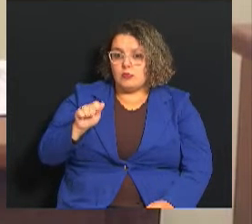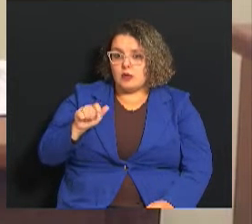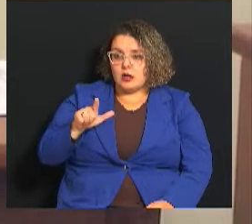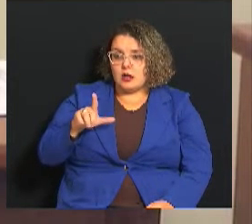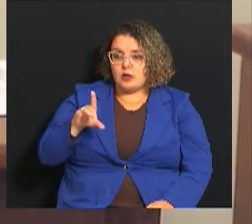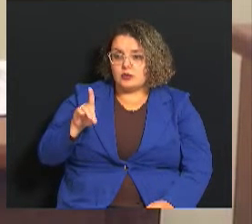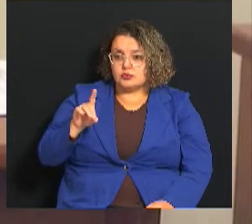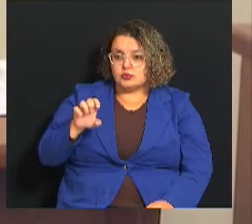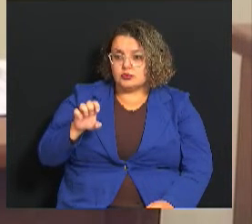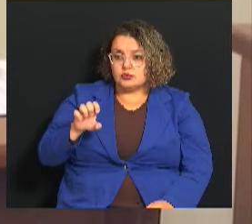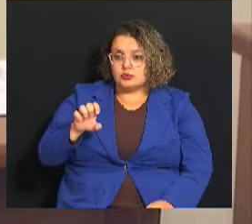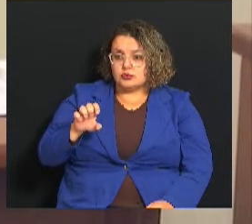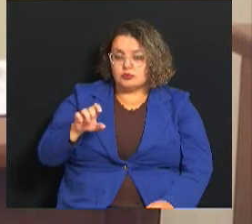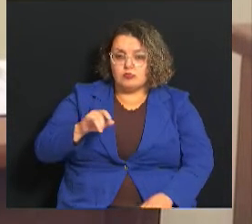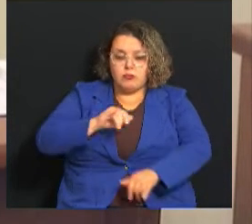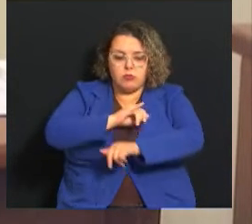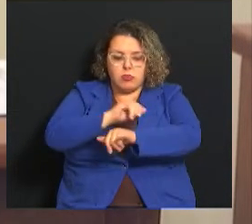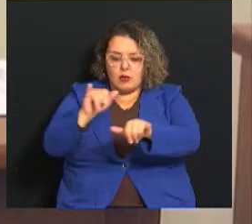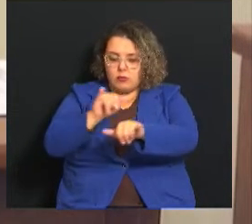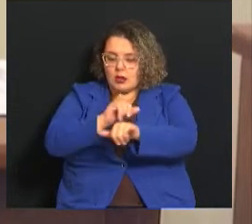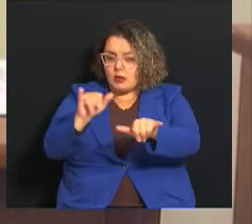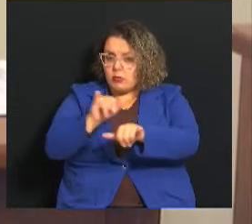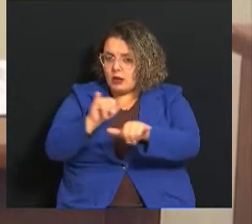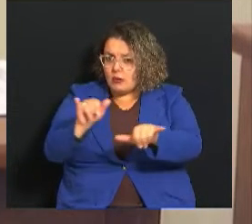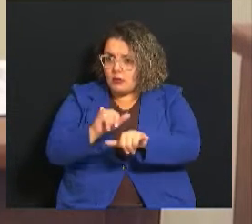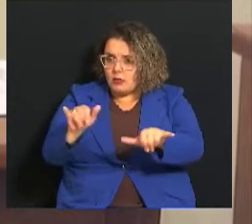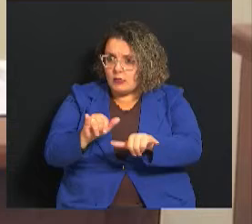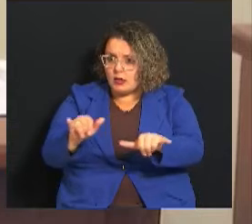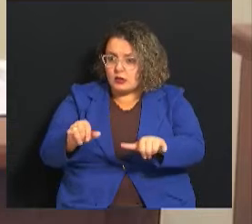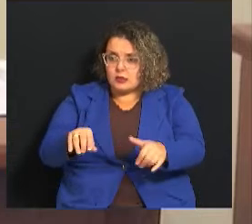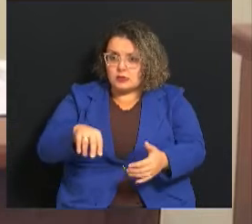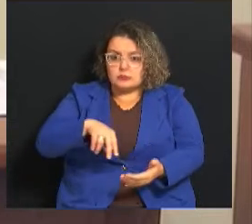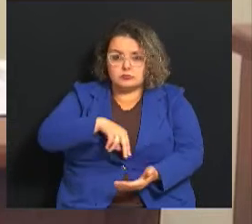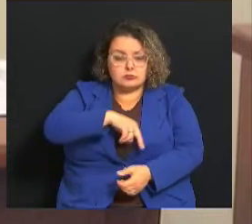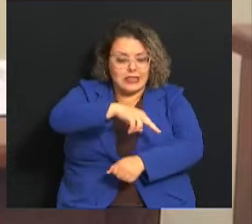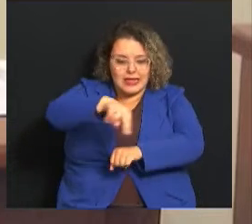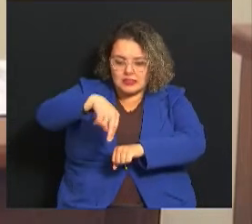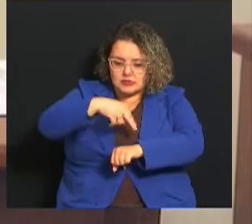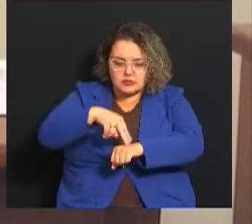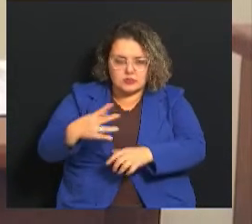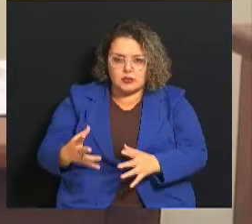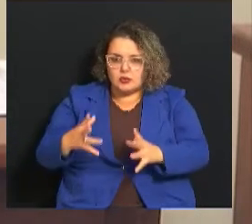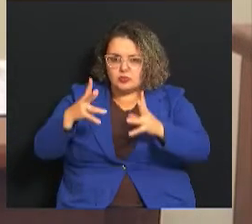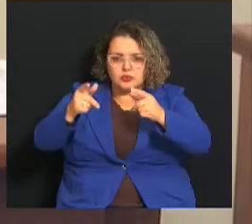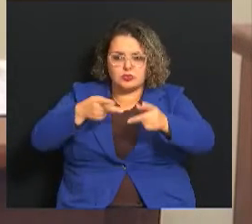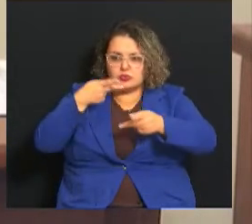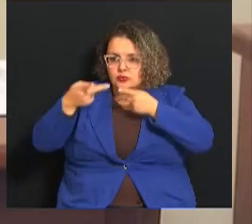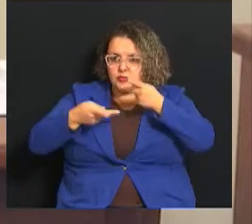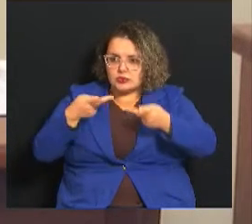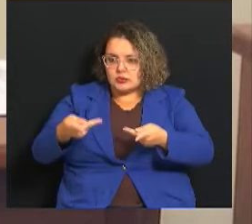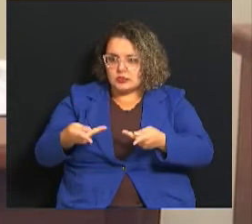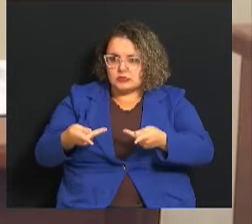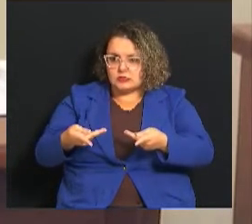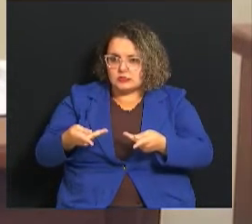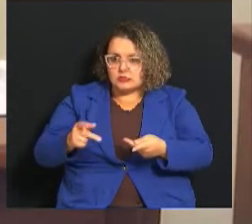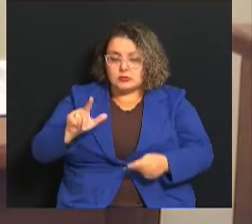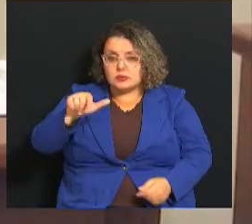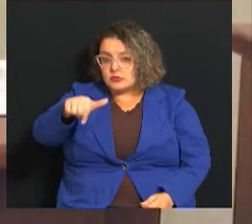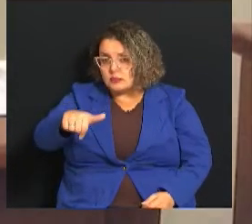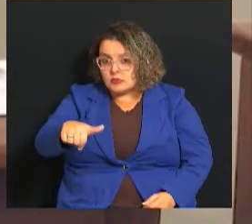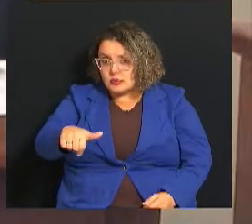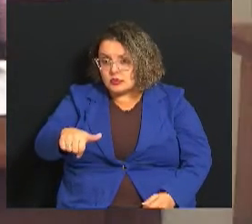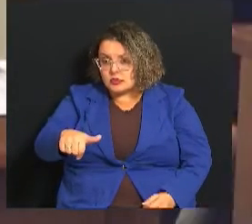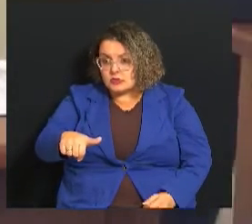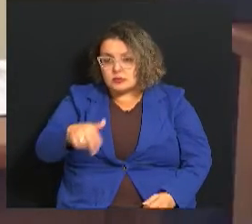época deu uma repercussão nacional, uma repercussão onde todos falavam, mas pós isso,